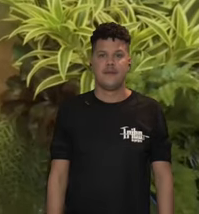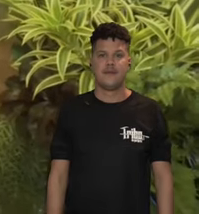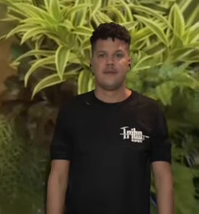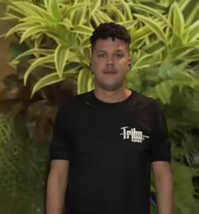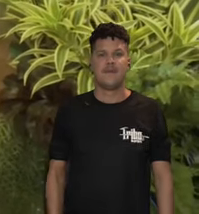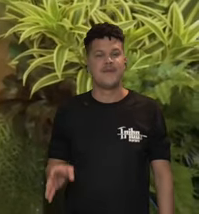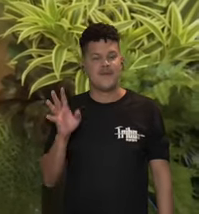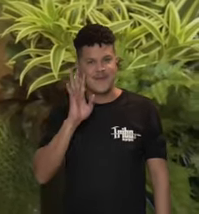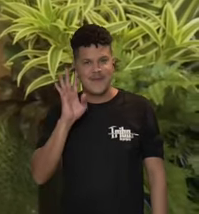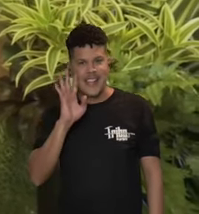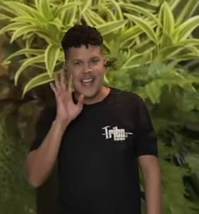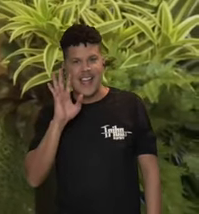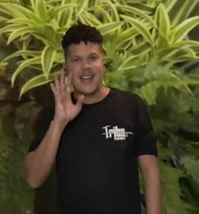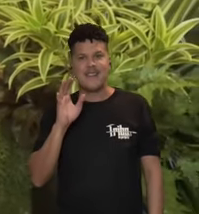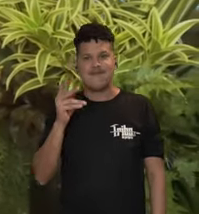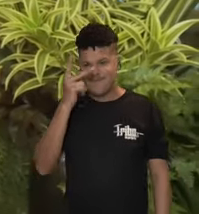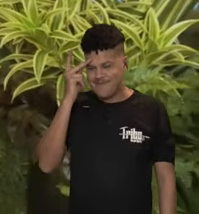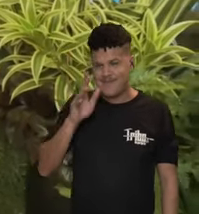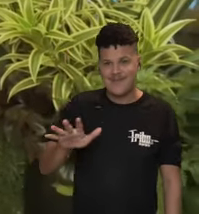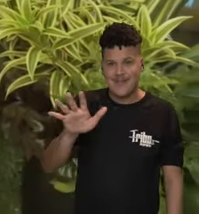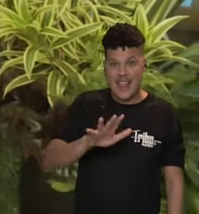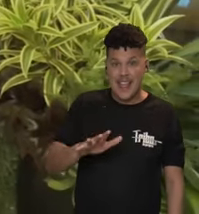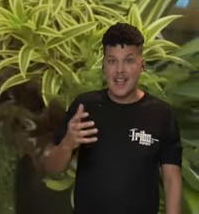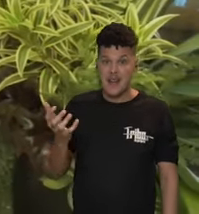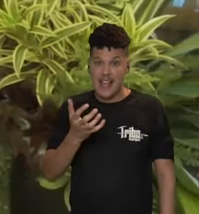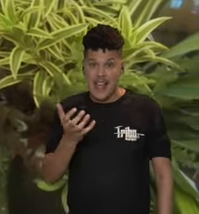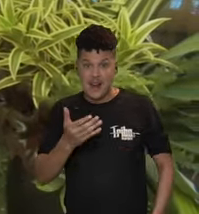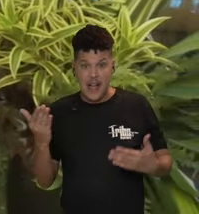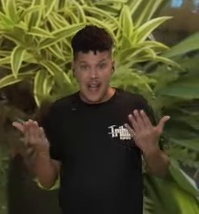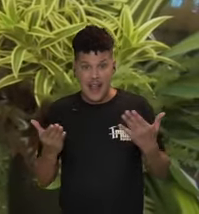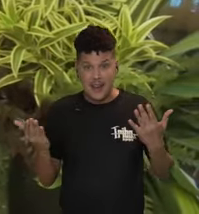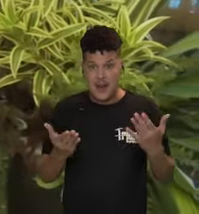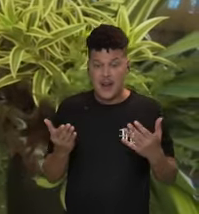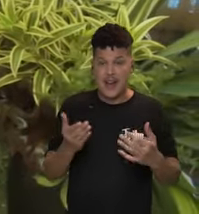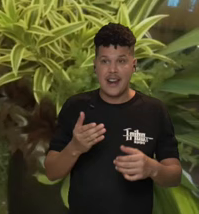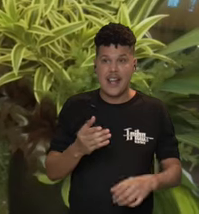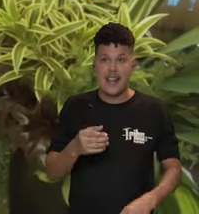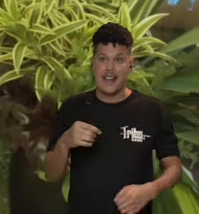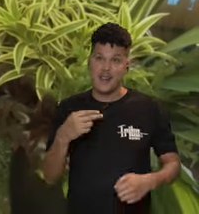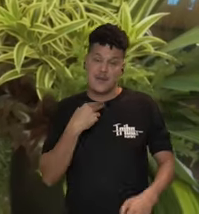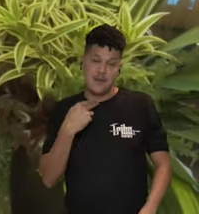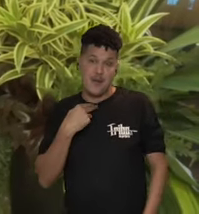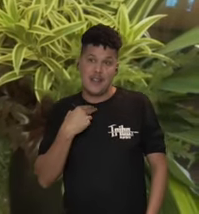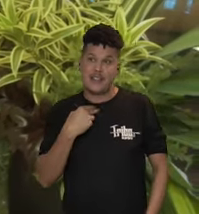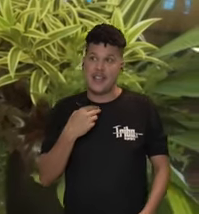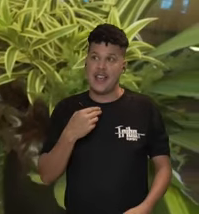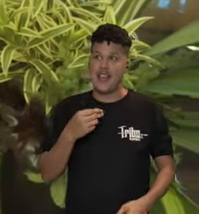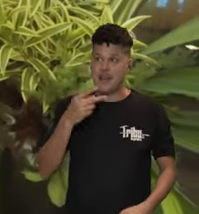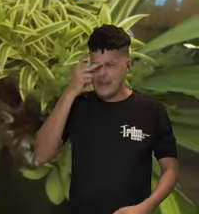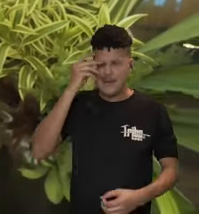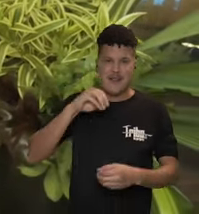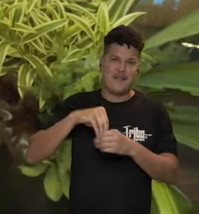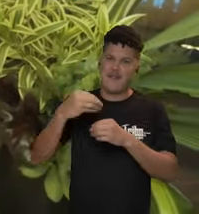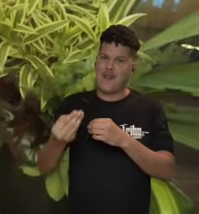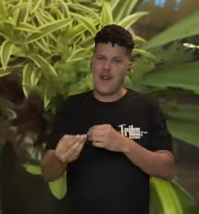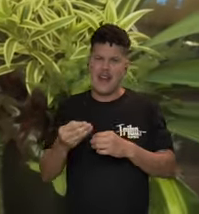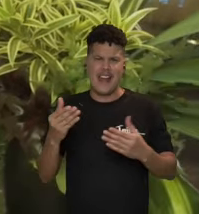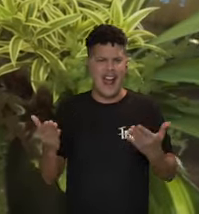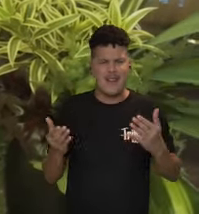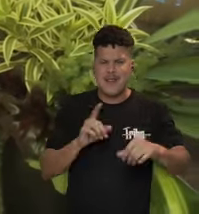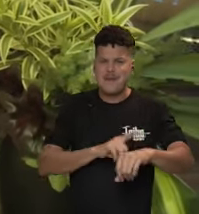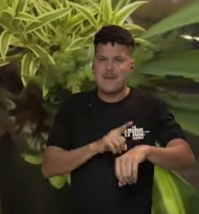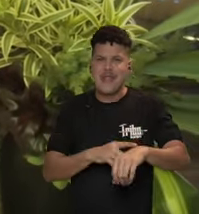beleza, rapaziada, eu quero pegar aqui nesse momento, né, mano? Não tem como eu deixar esses caras de fora desse momento tão importante da